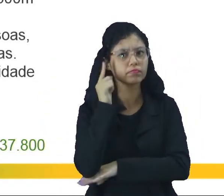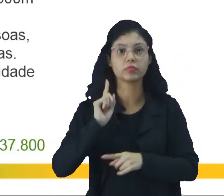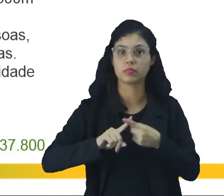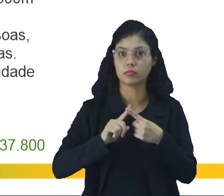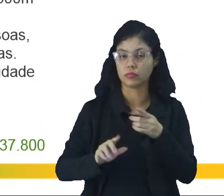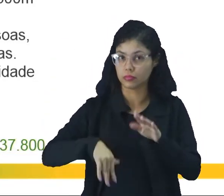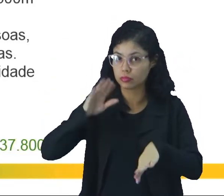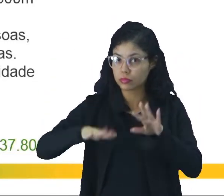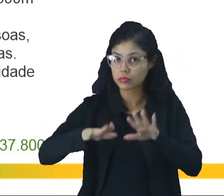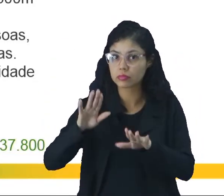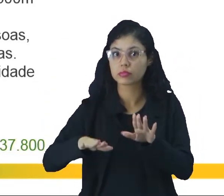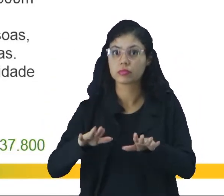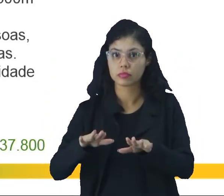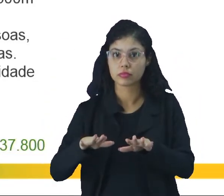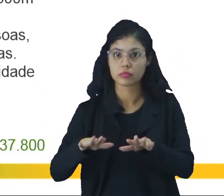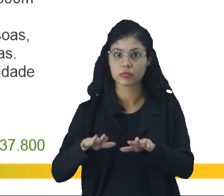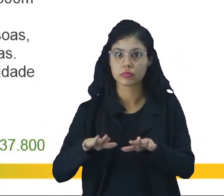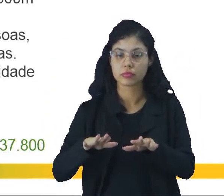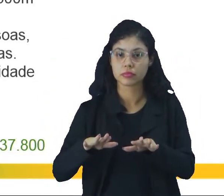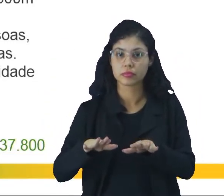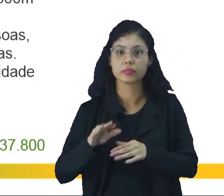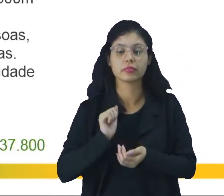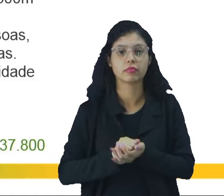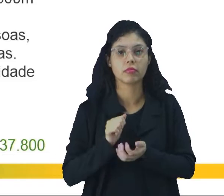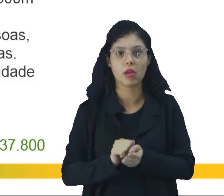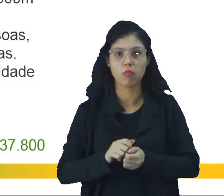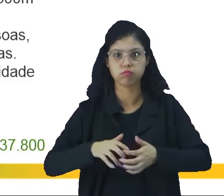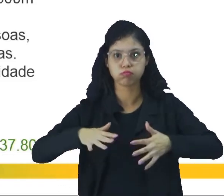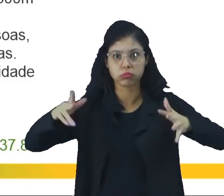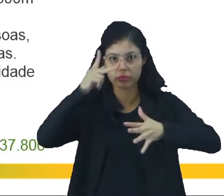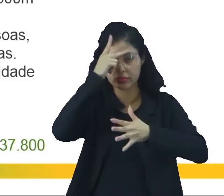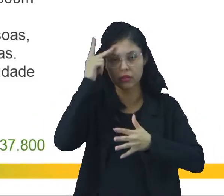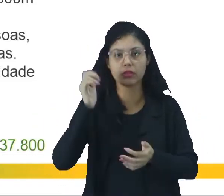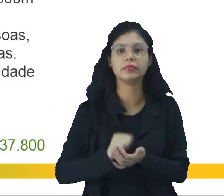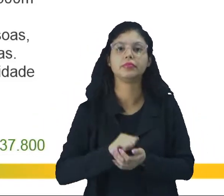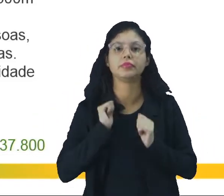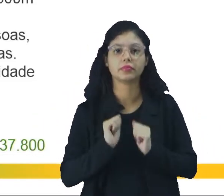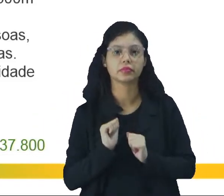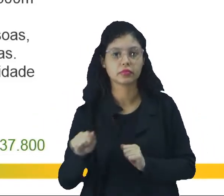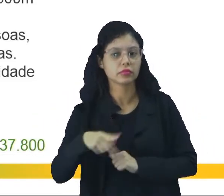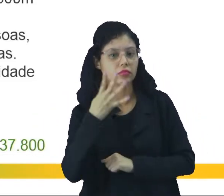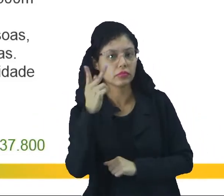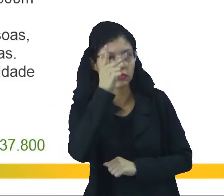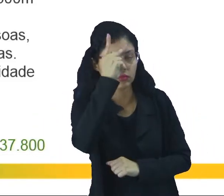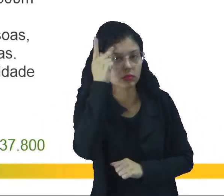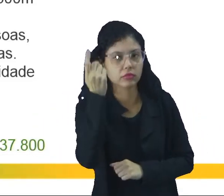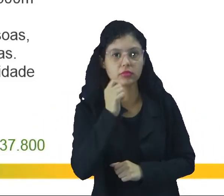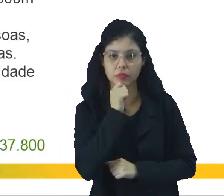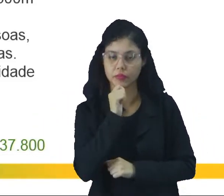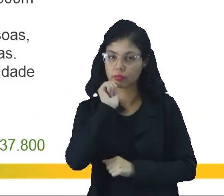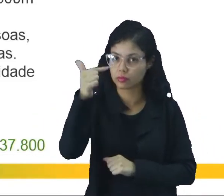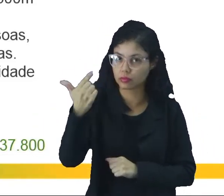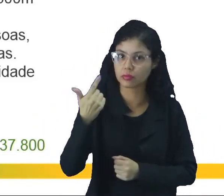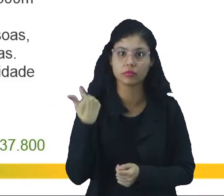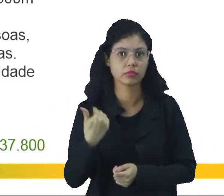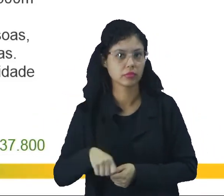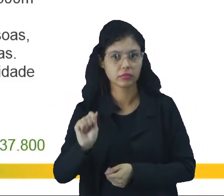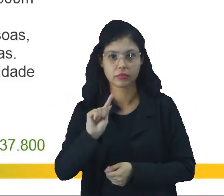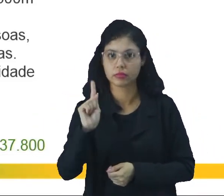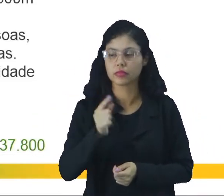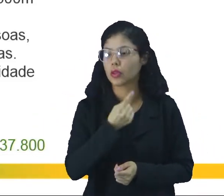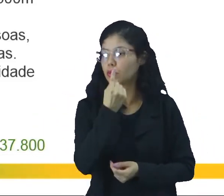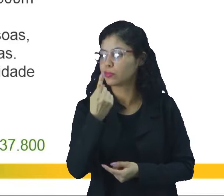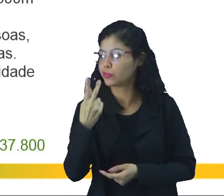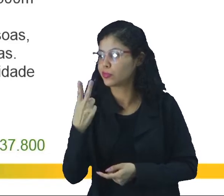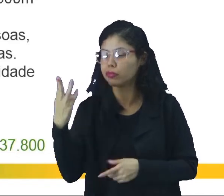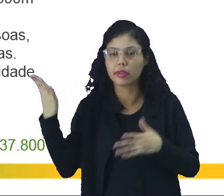muita gente, em relação a aglomerações, dá para calcular quantas pessoas estavam lá sem ter que contar uma